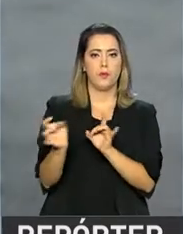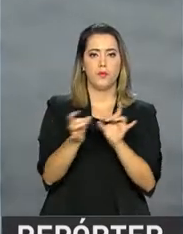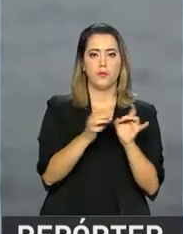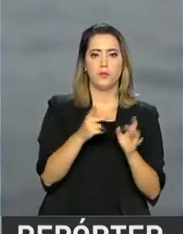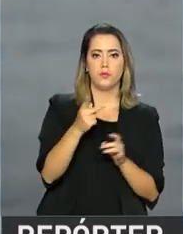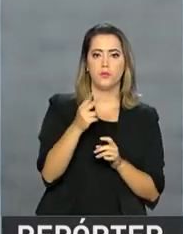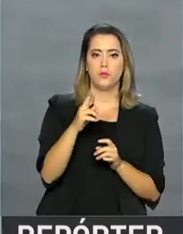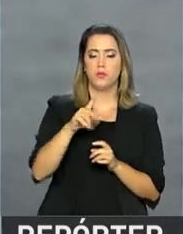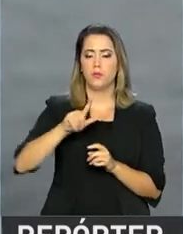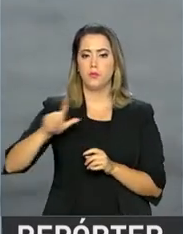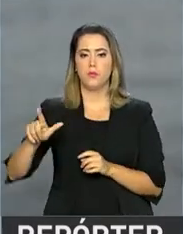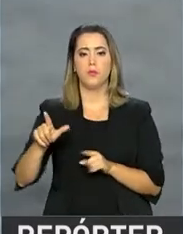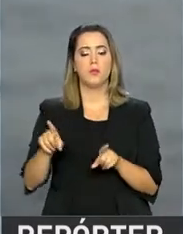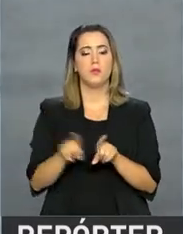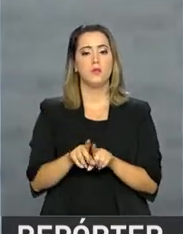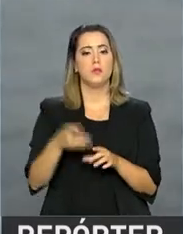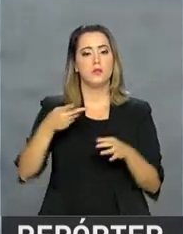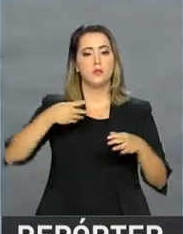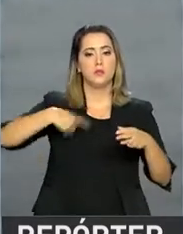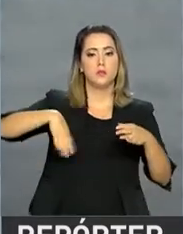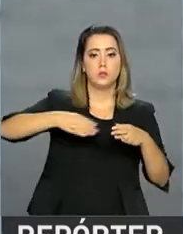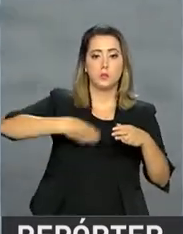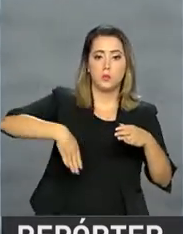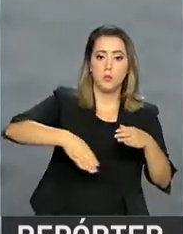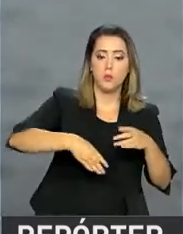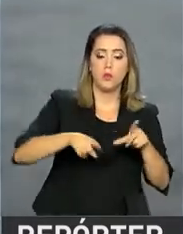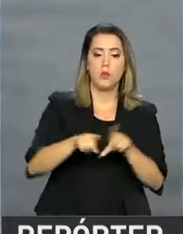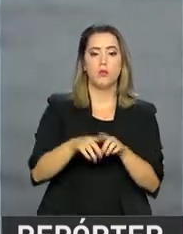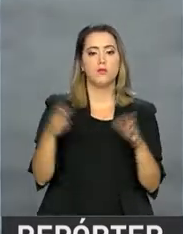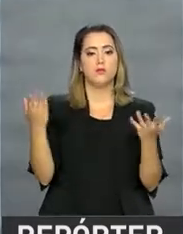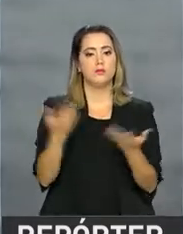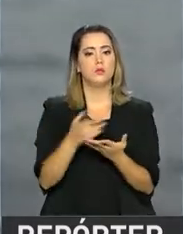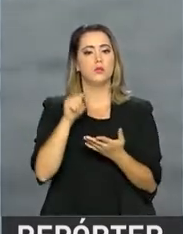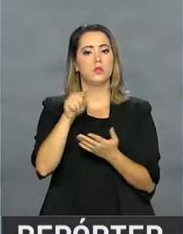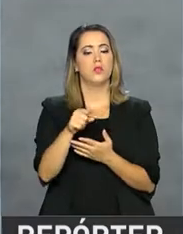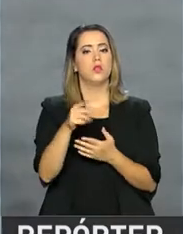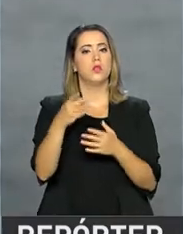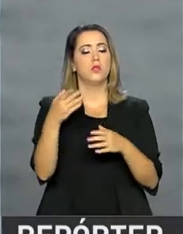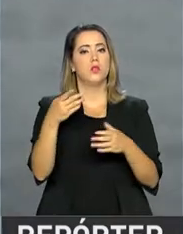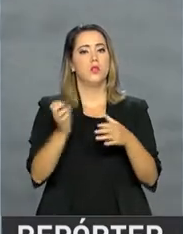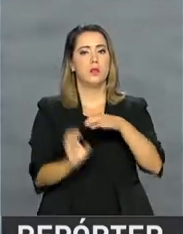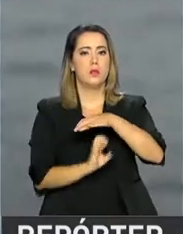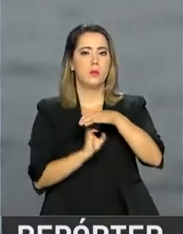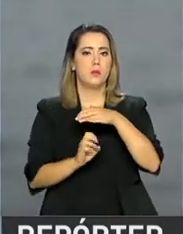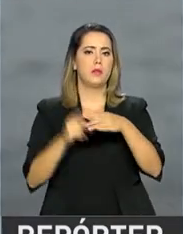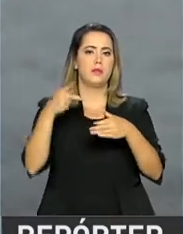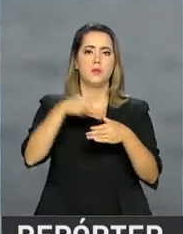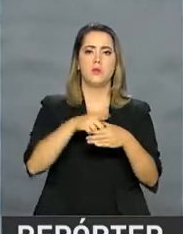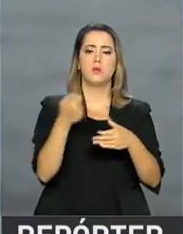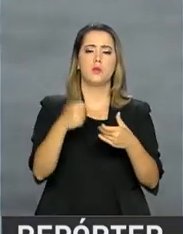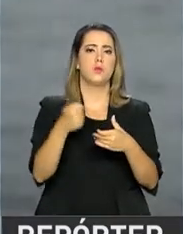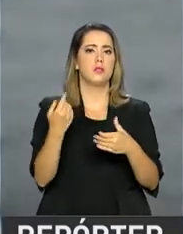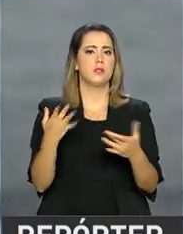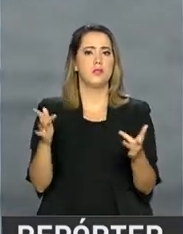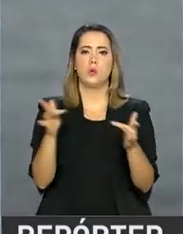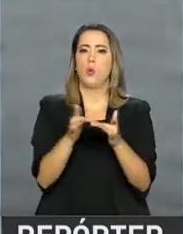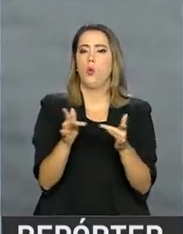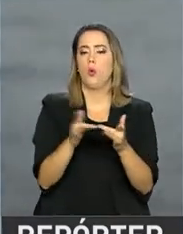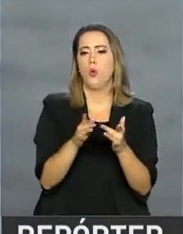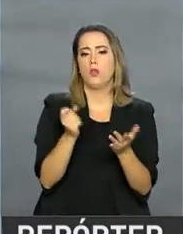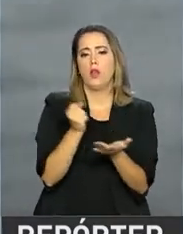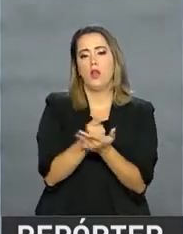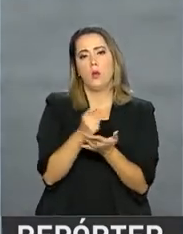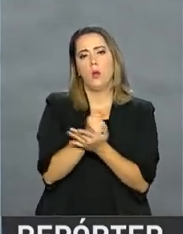do pré-sal no campo de libra na bacia de santos agora a petrobras não é mais obrigada a participar da